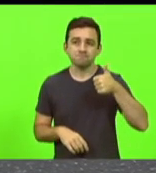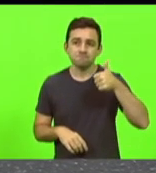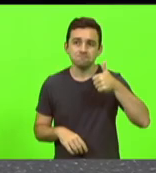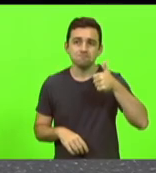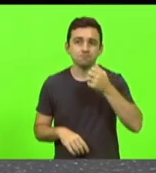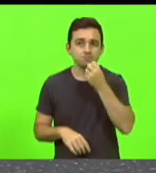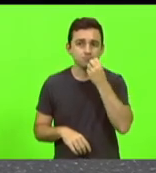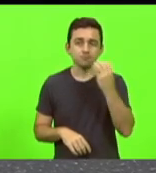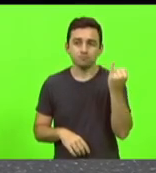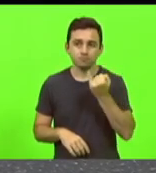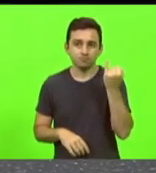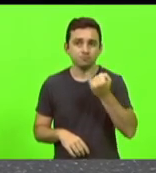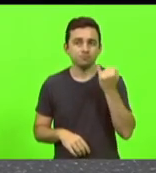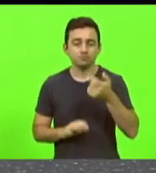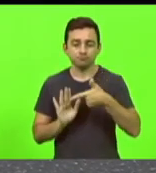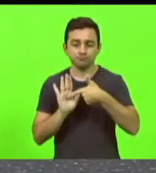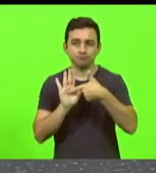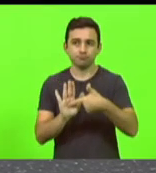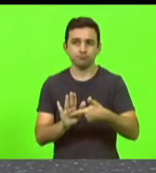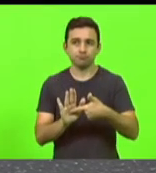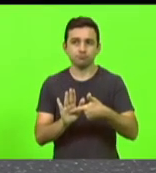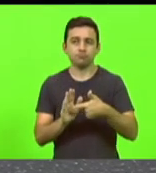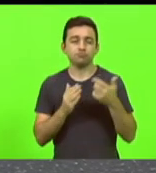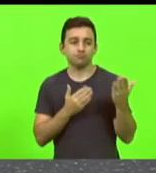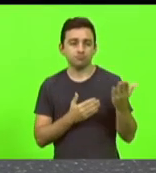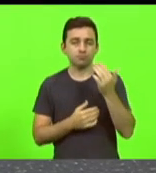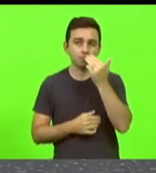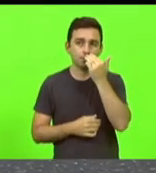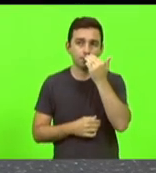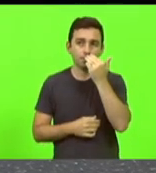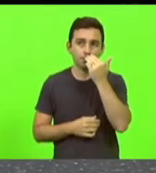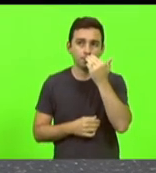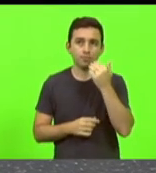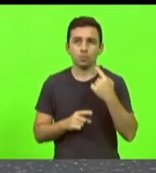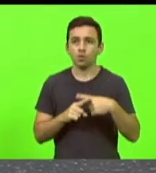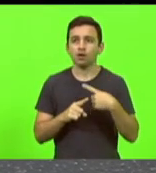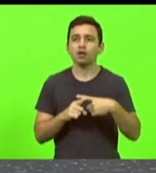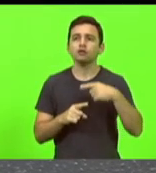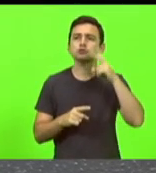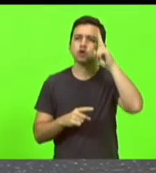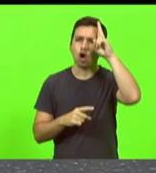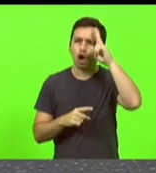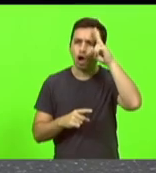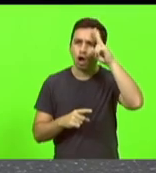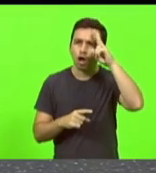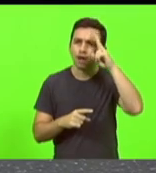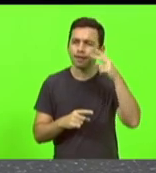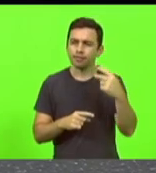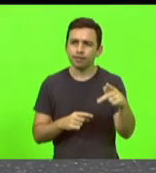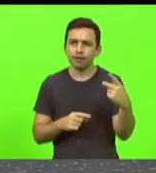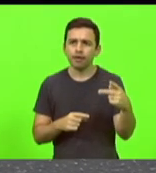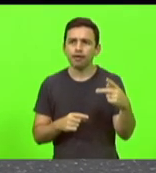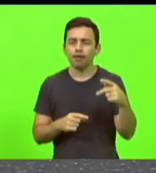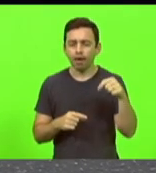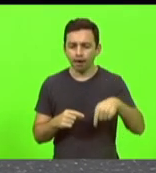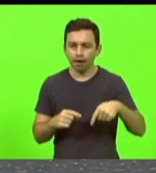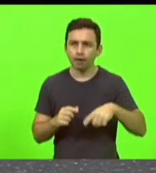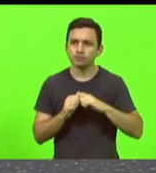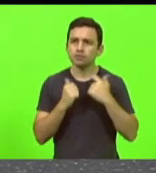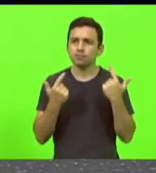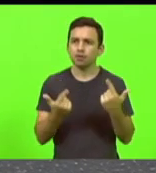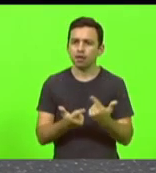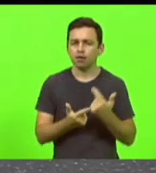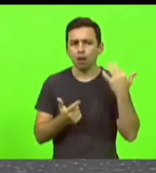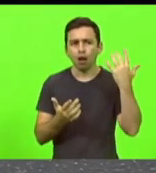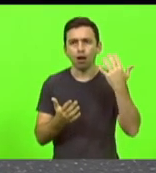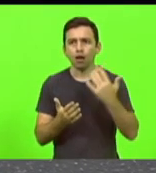a indicação, deputado Sopelsa, pela história que tem aqui dentro dessa casa, pela história que tem